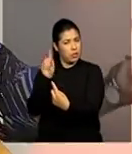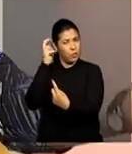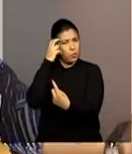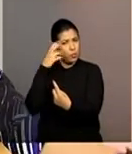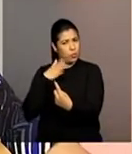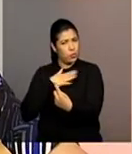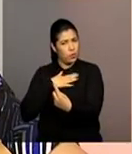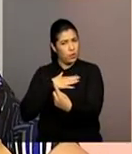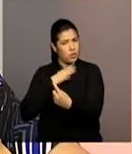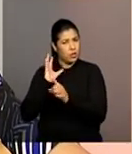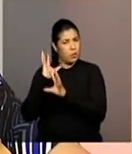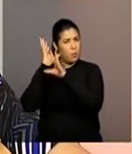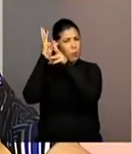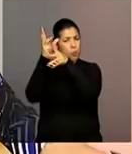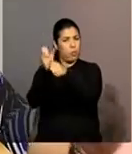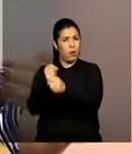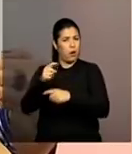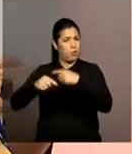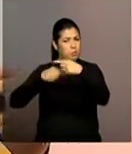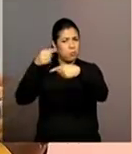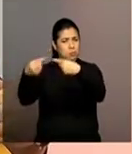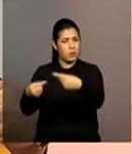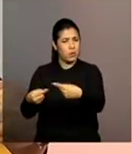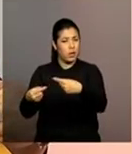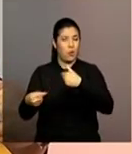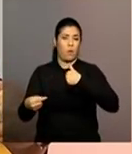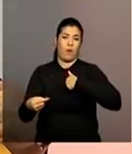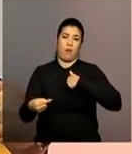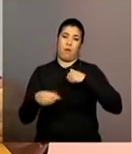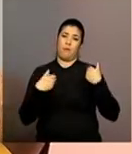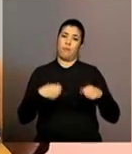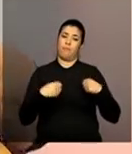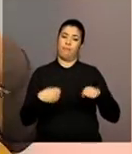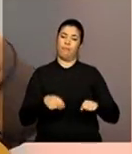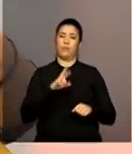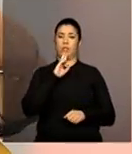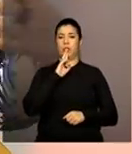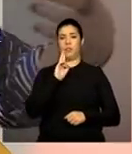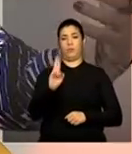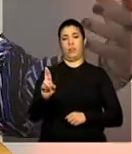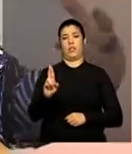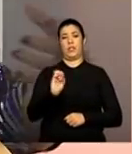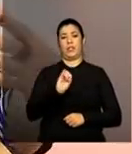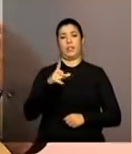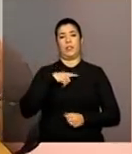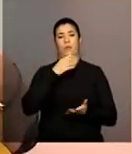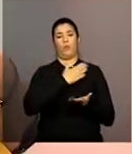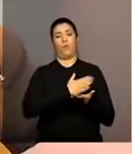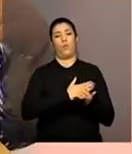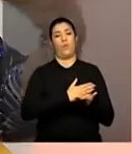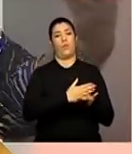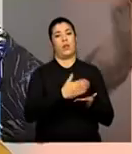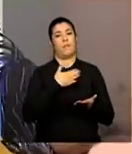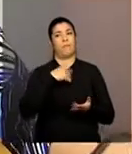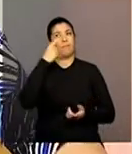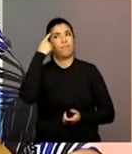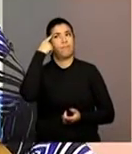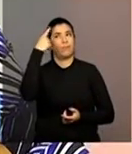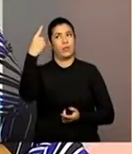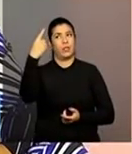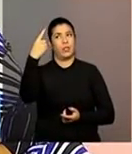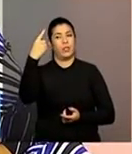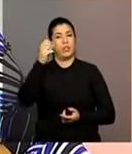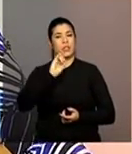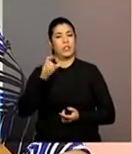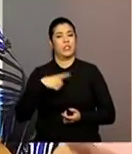culturas milenares ou eu preciso responder e se a partir de uma concepção de que há violação